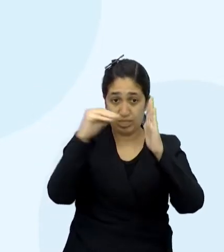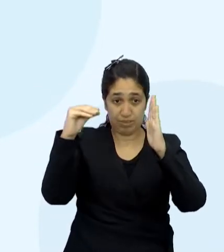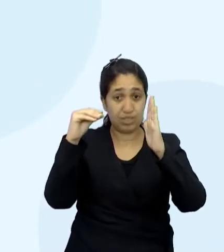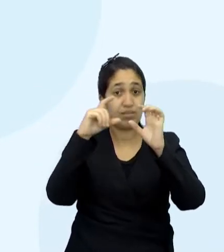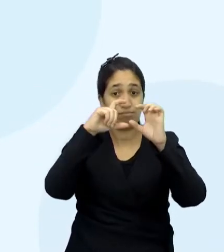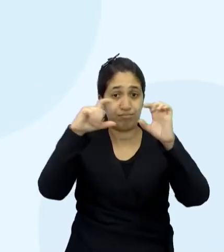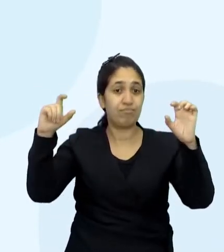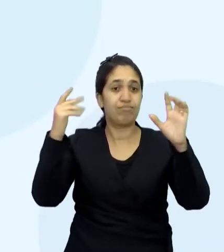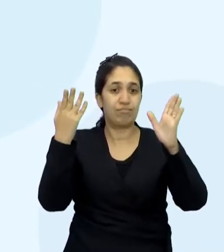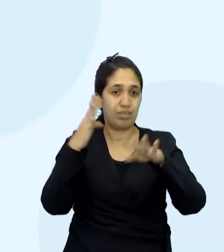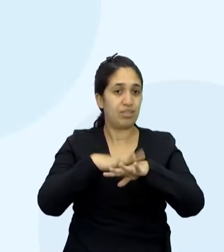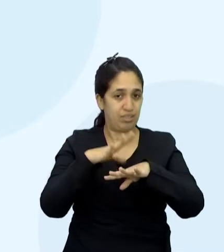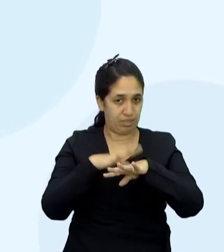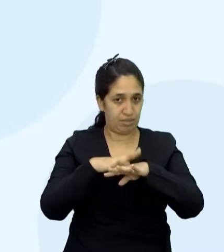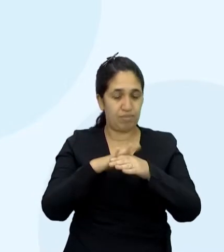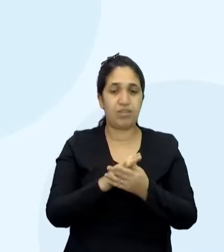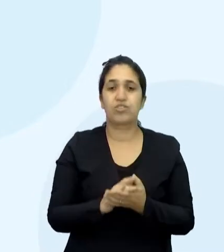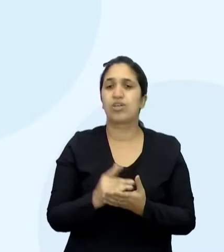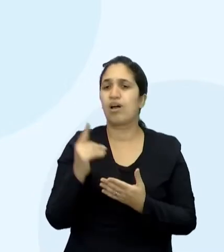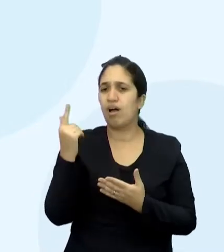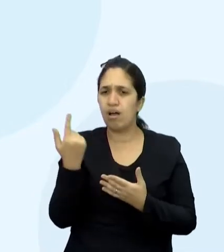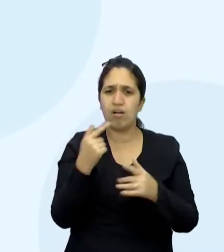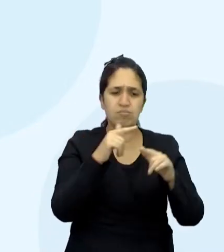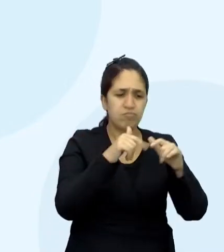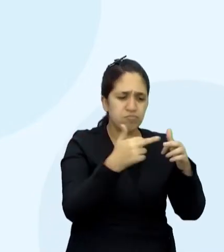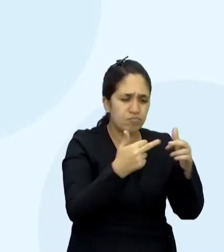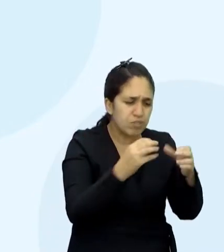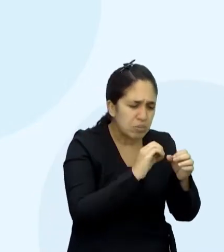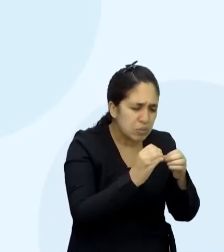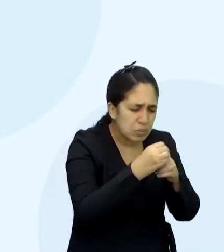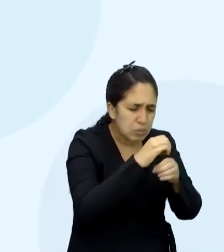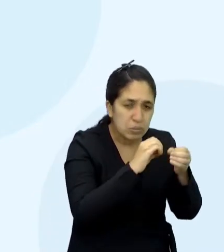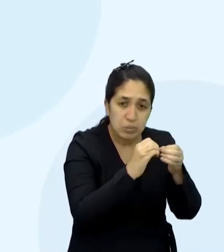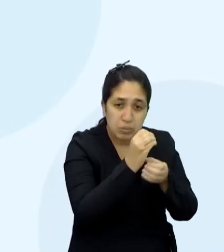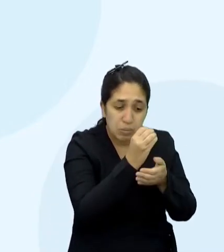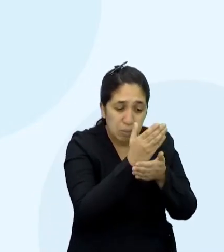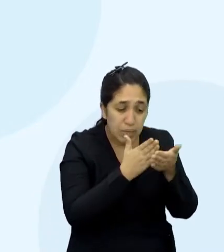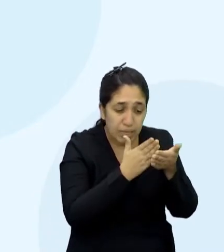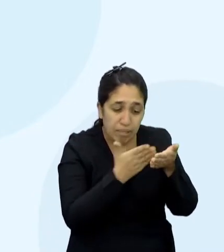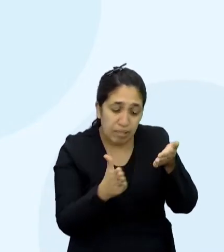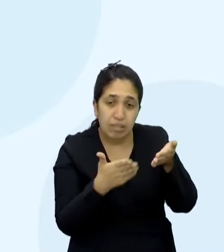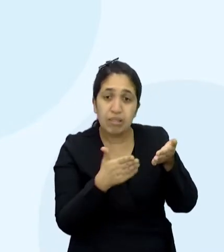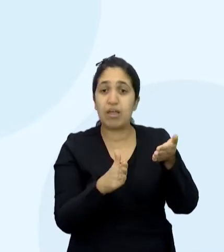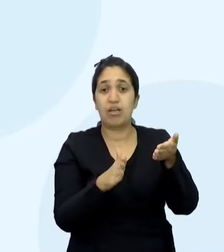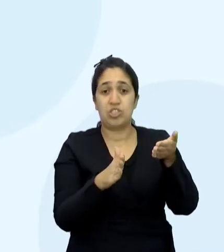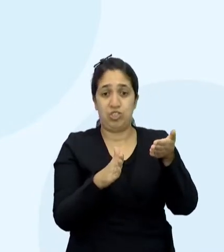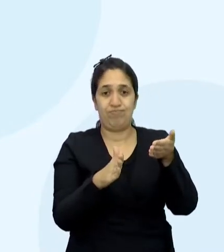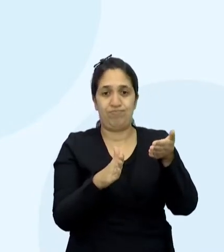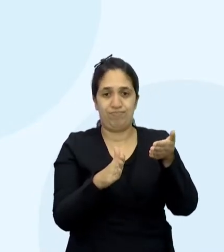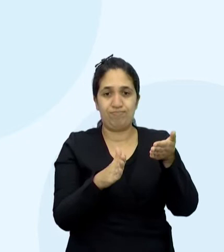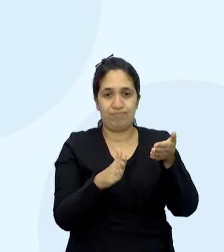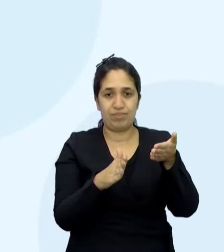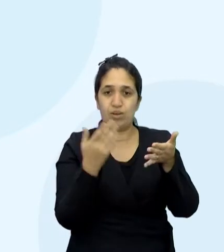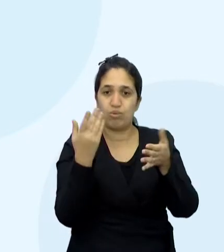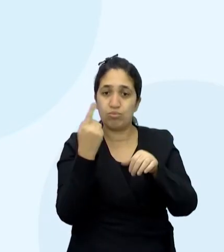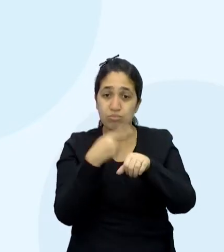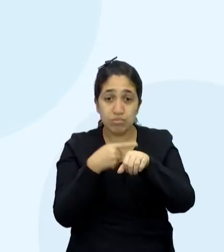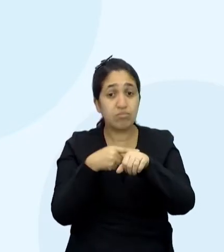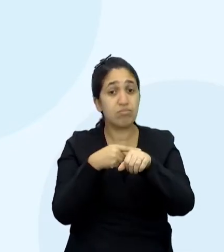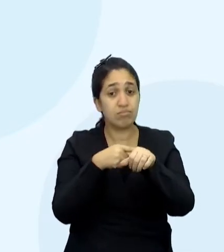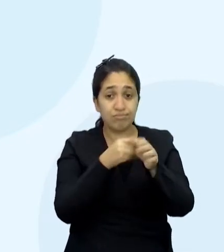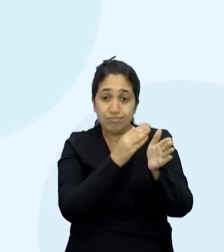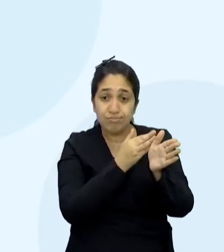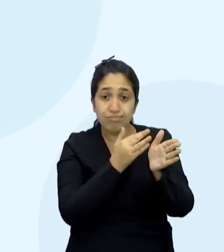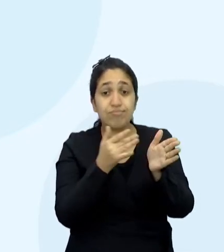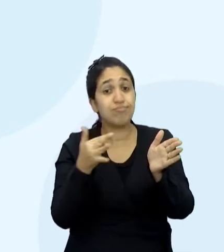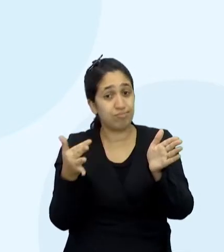para modelar isso, né? Para que uma amostra perca metade da sua radioatividade. Então, o tempo necessário